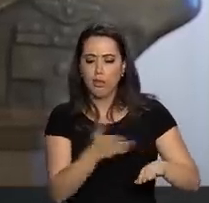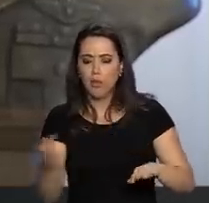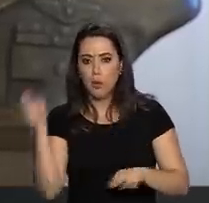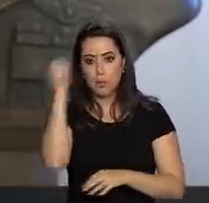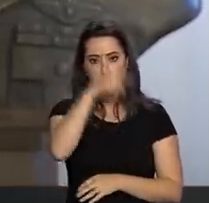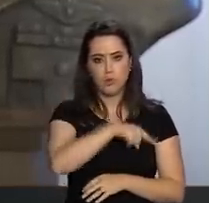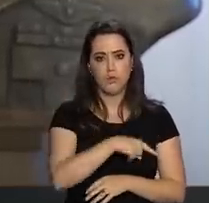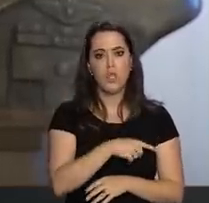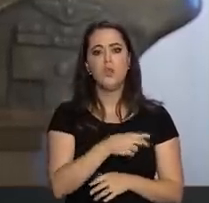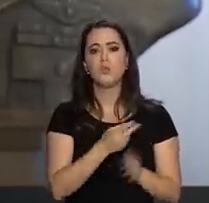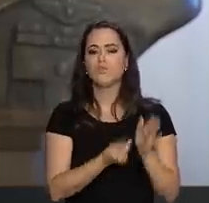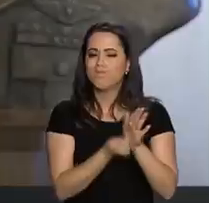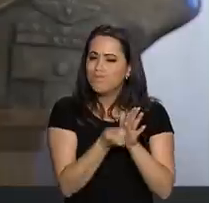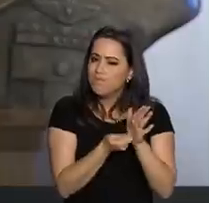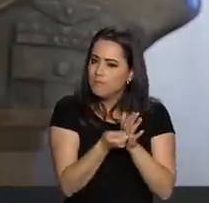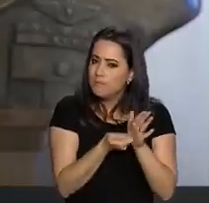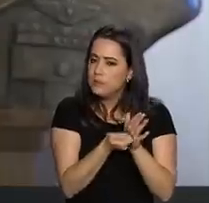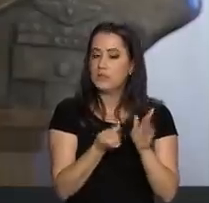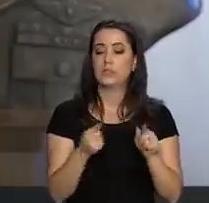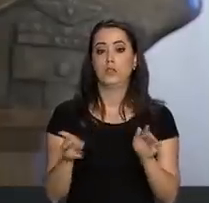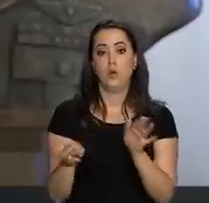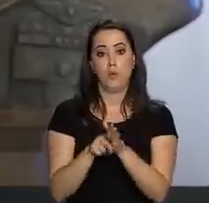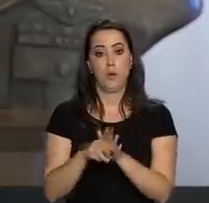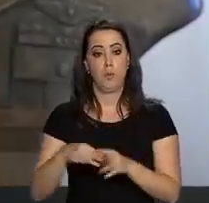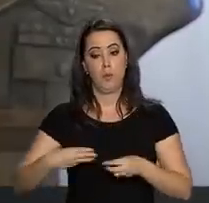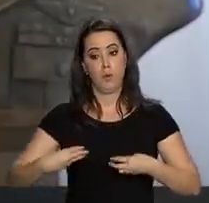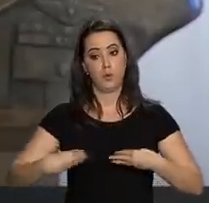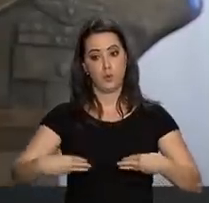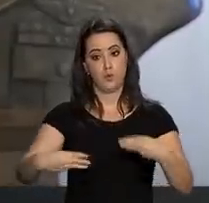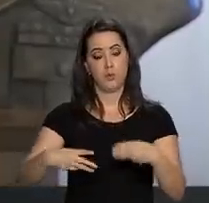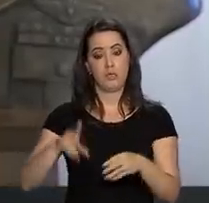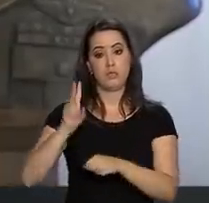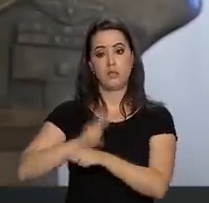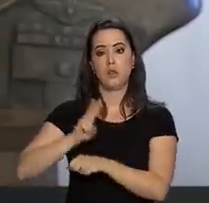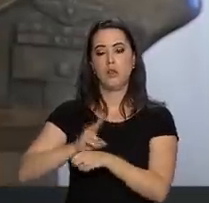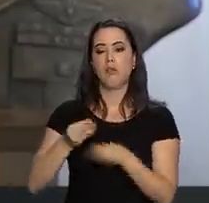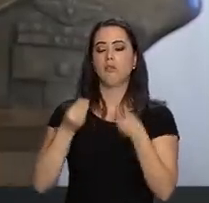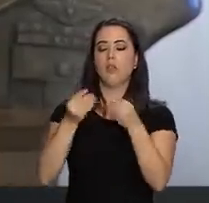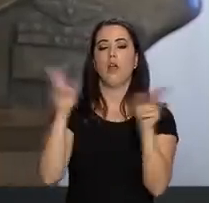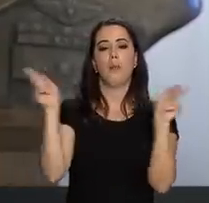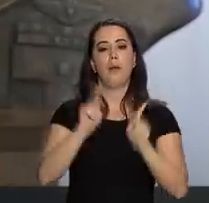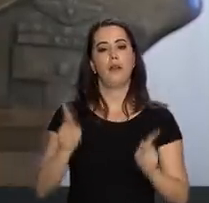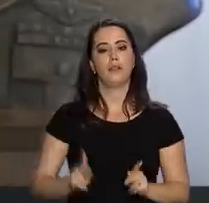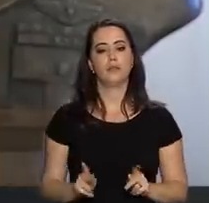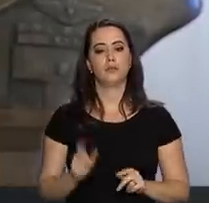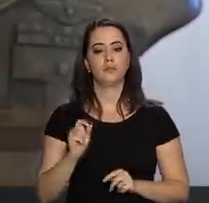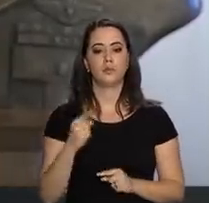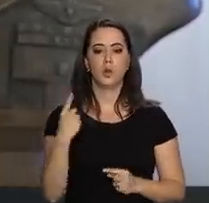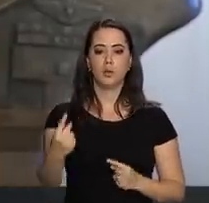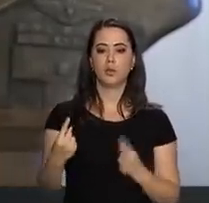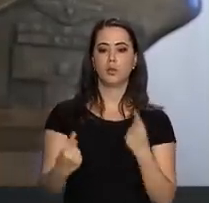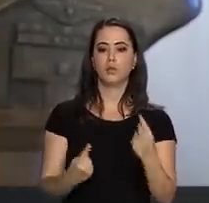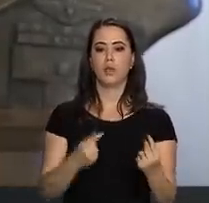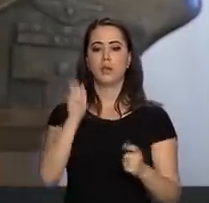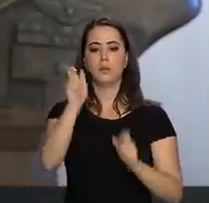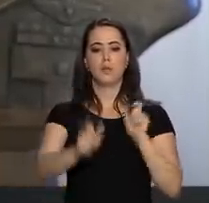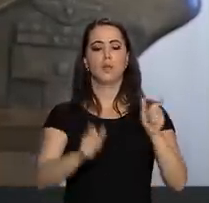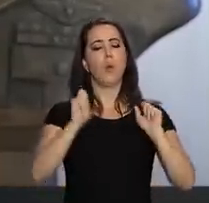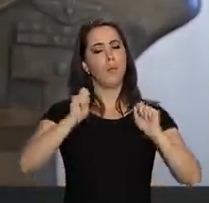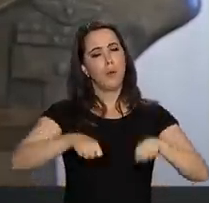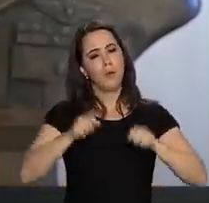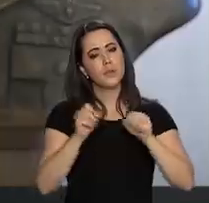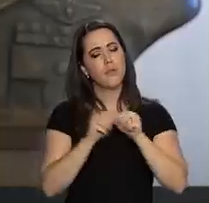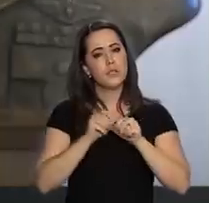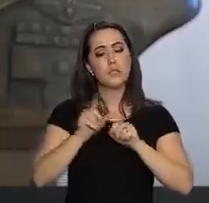escassez. O propósito do Ministério da Defesa é garantir a paz para que cada brasileiro possa